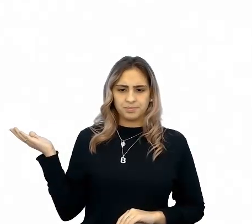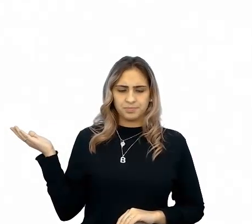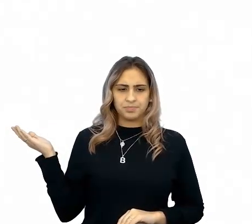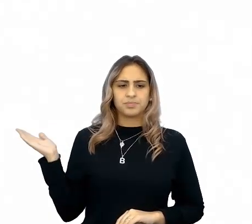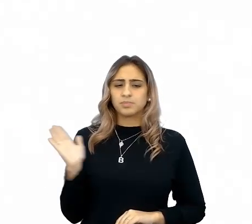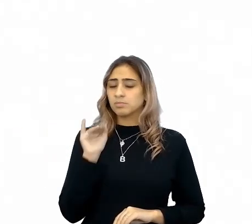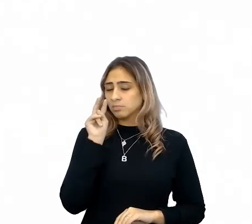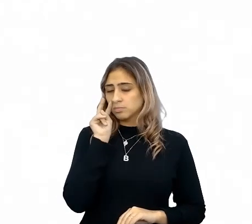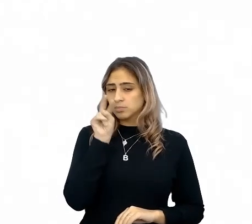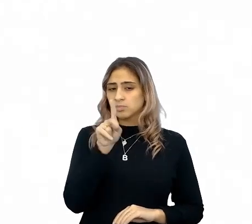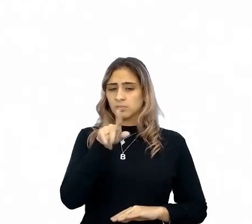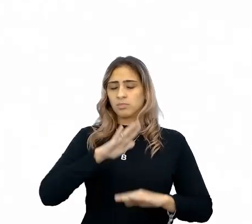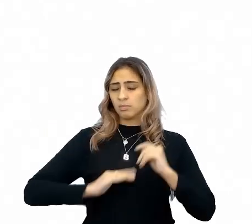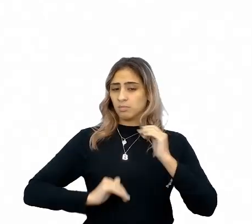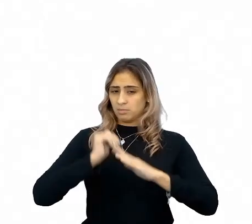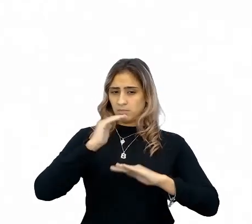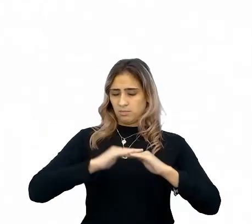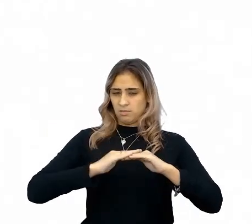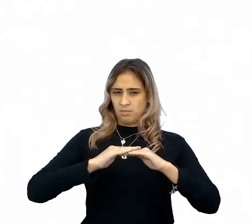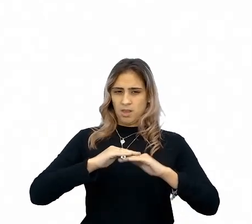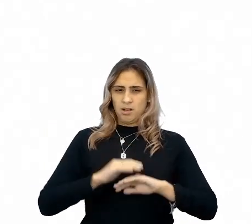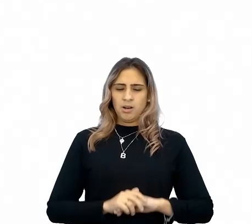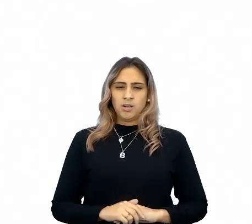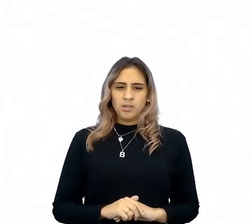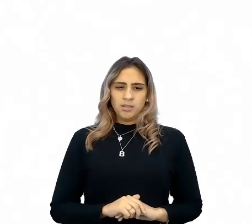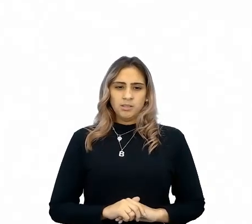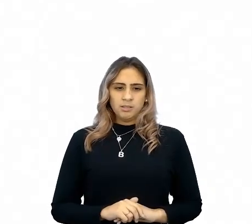Vejamos, então, as habilidades, né,